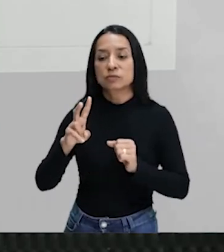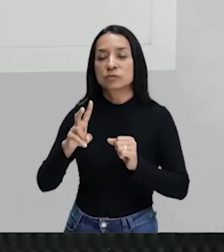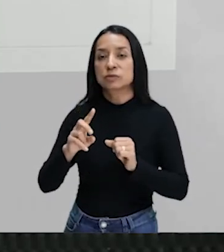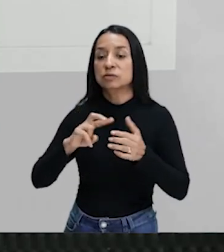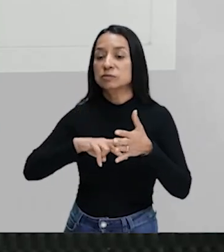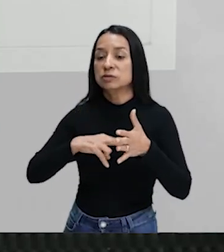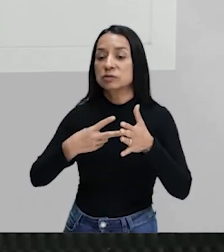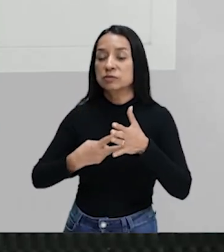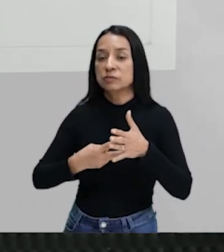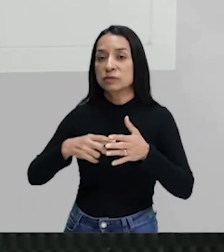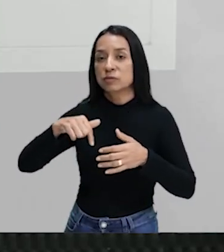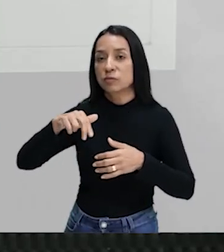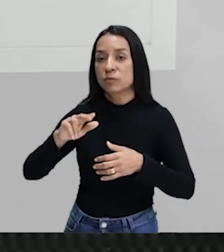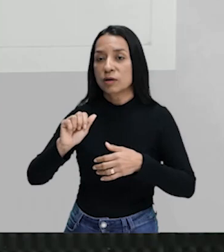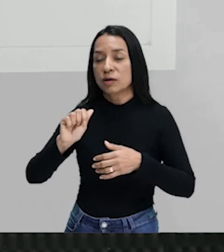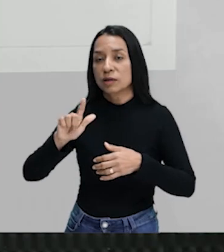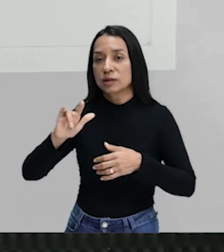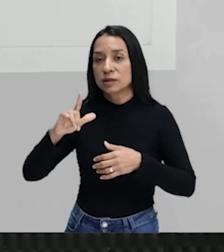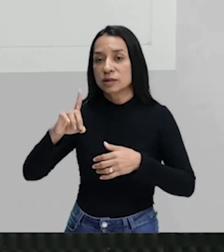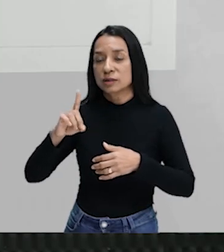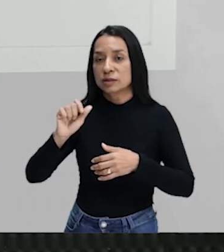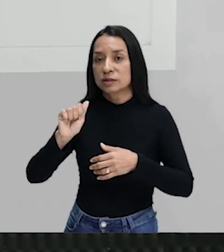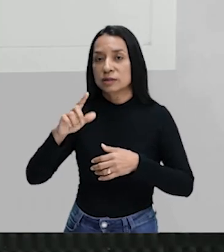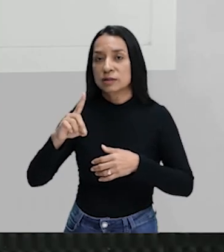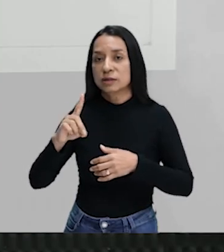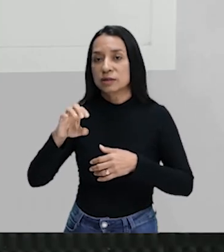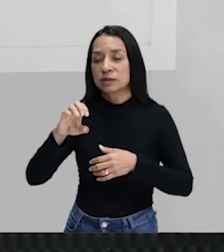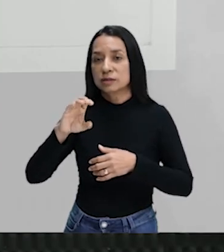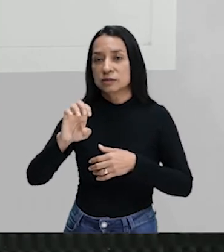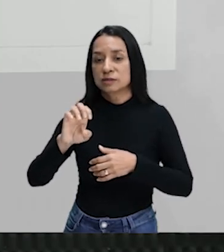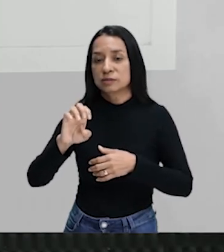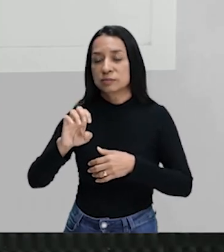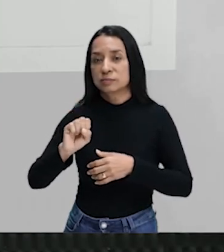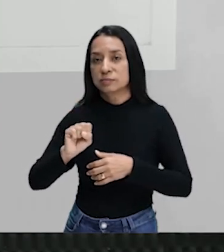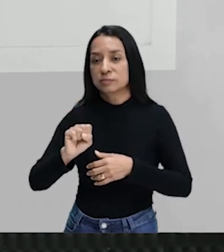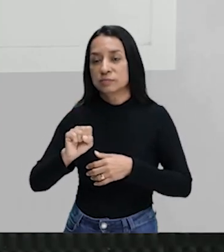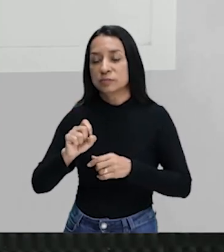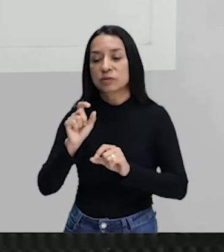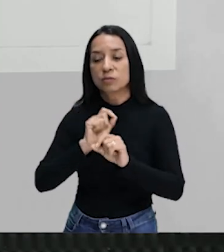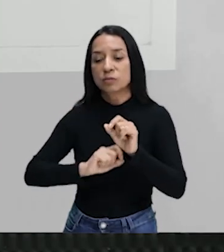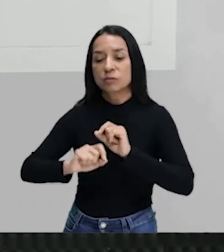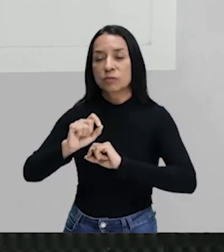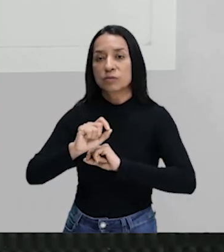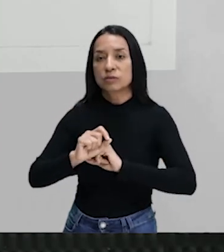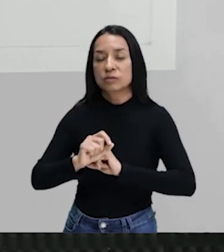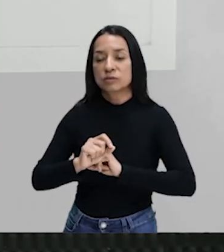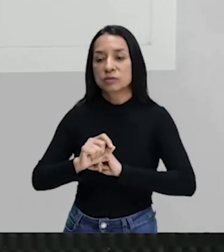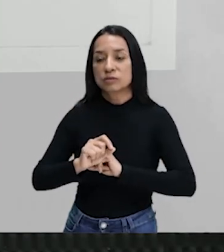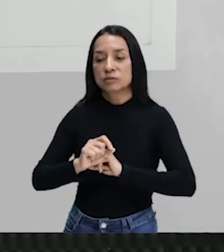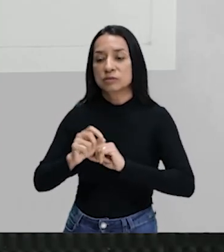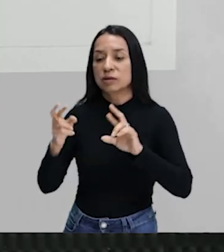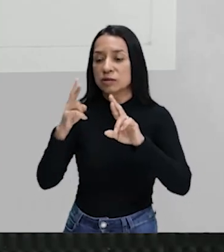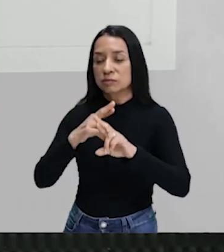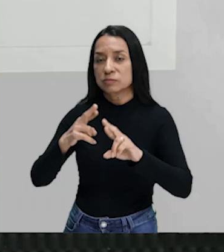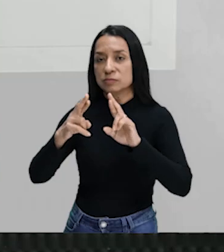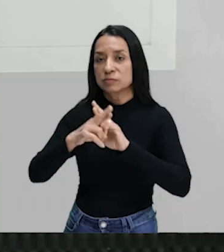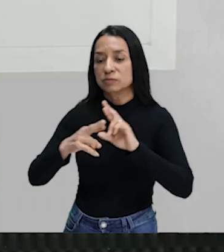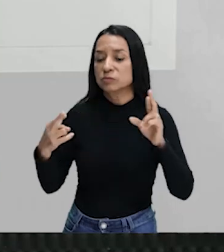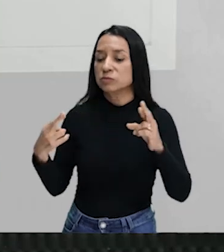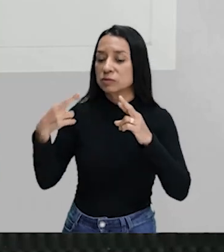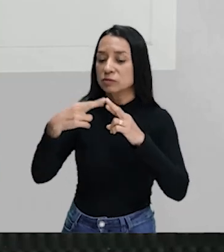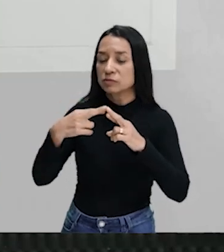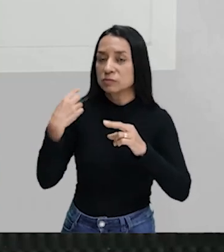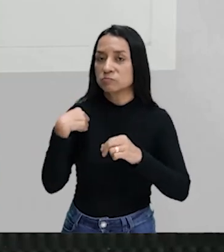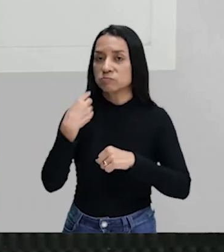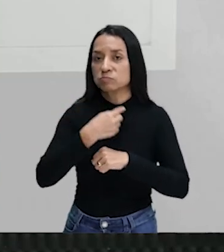são o aprimoramento. Ó. Essas qualidades elas vão se referir à nossa consciência, por exemplo. Ah,